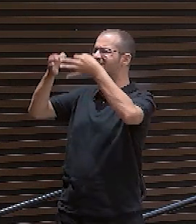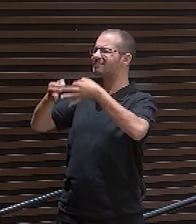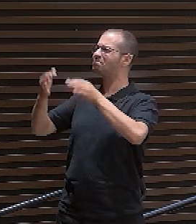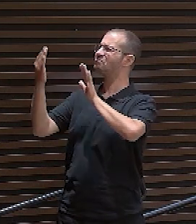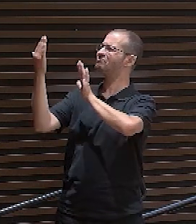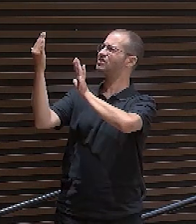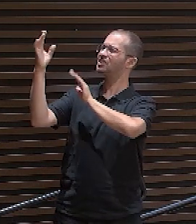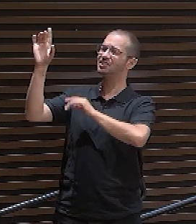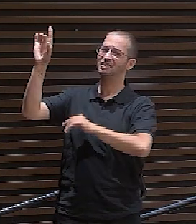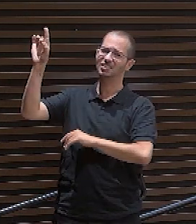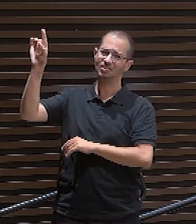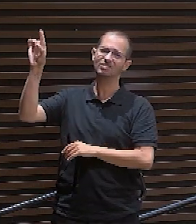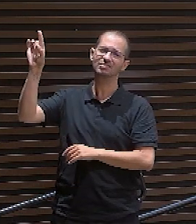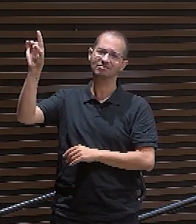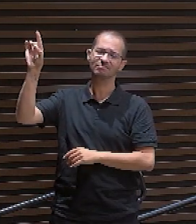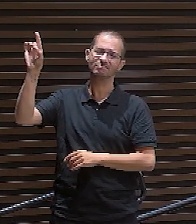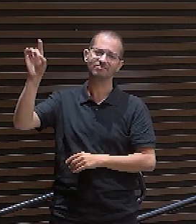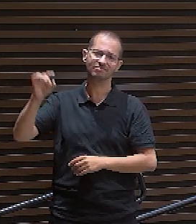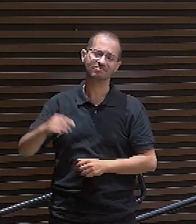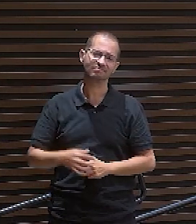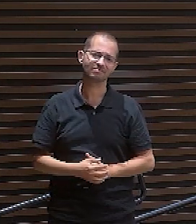Deus.